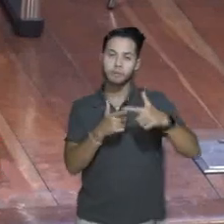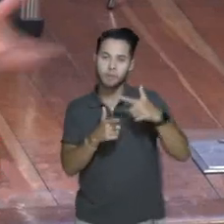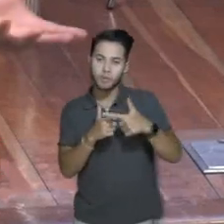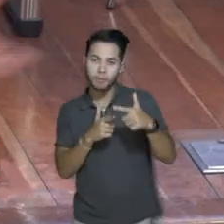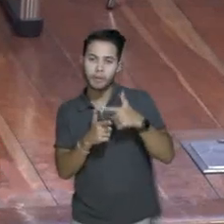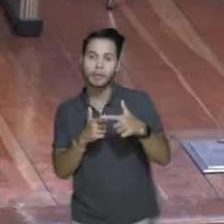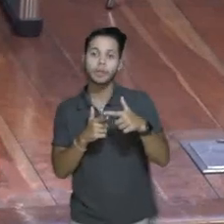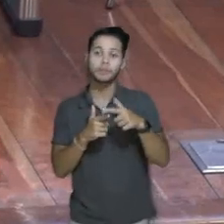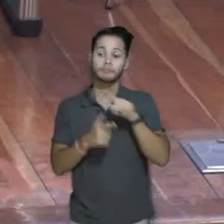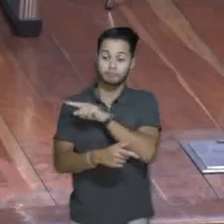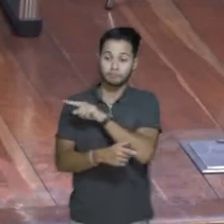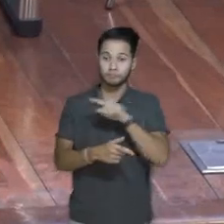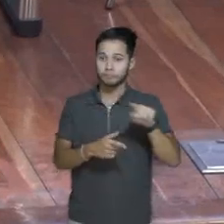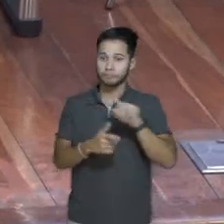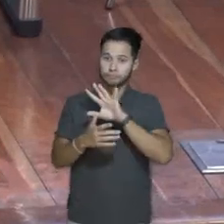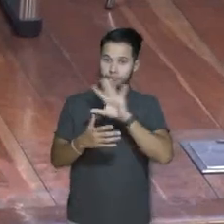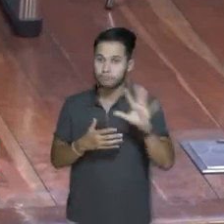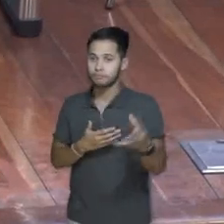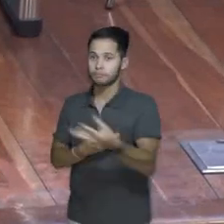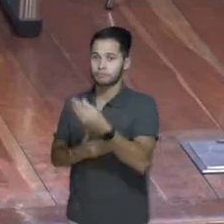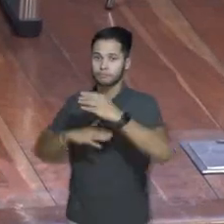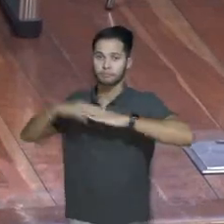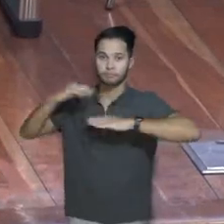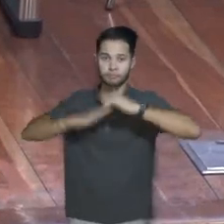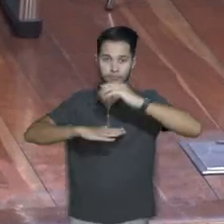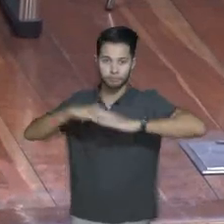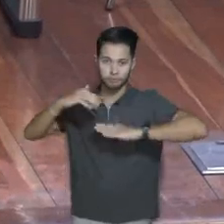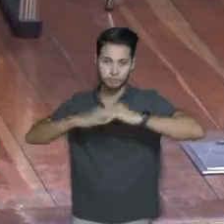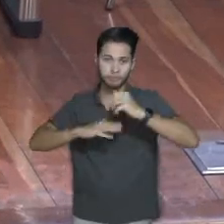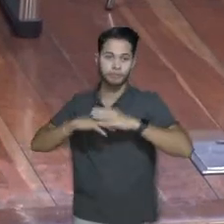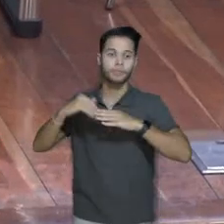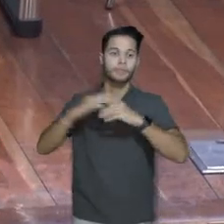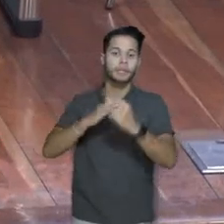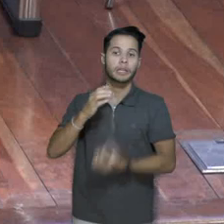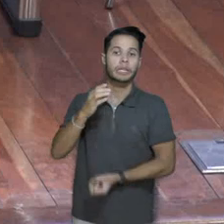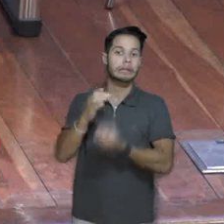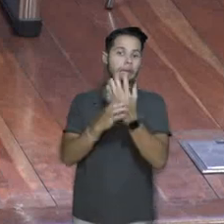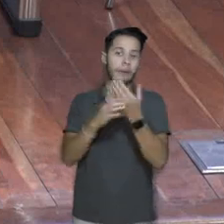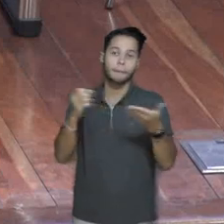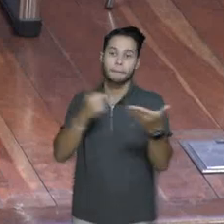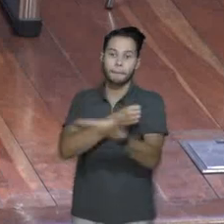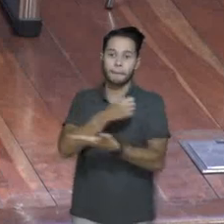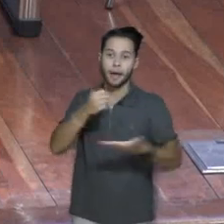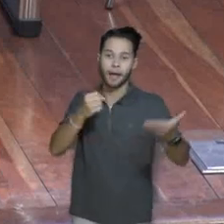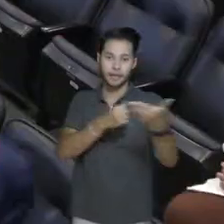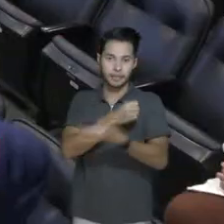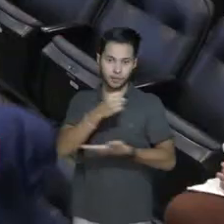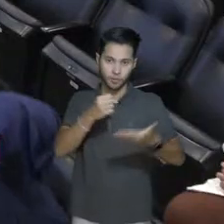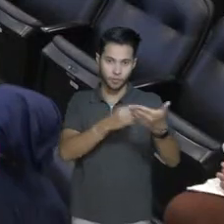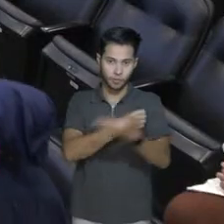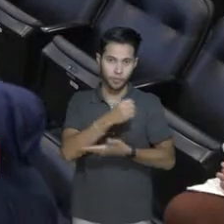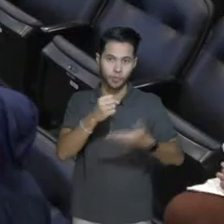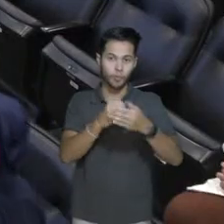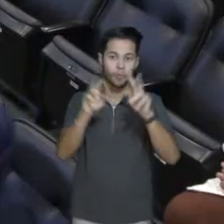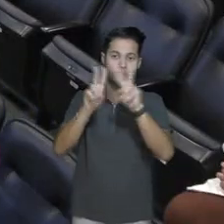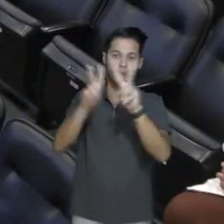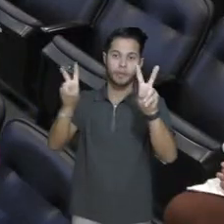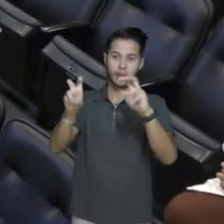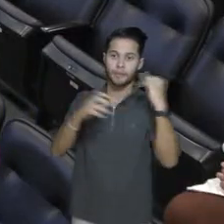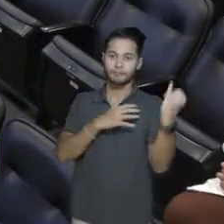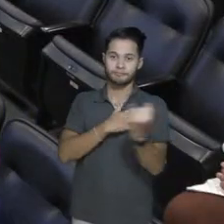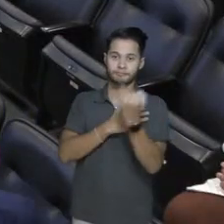e a partir daí que a gente pode construir através de denominadores comuns algo juntos então esse é o grande desafio